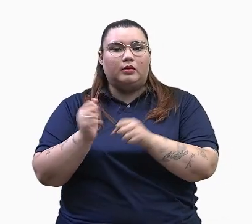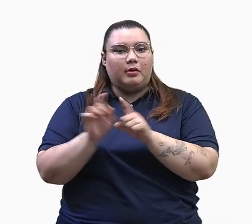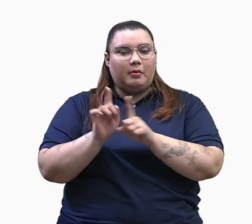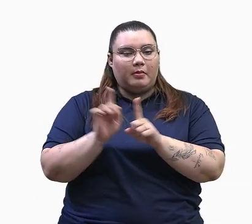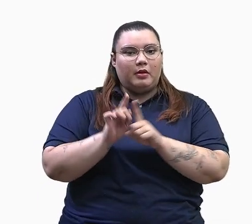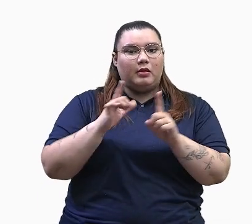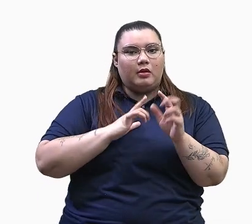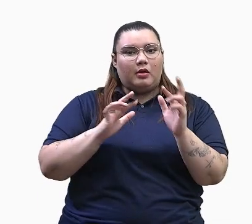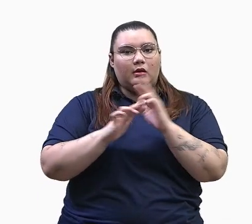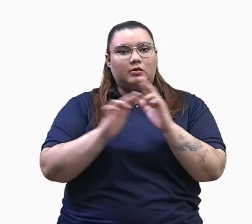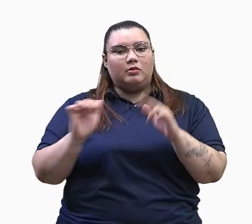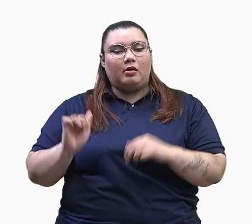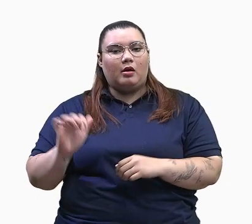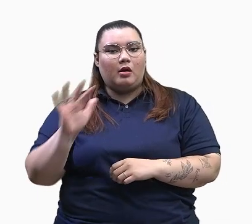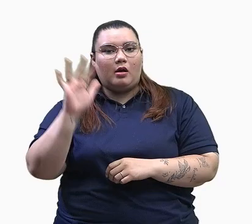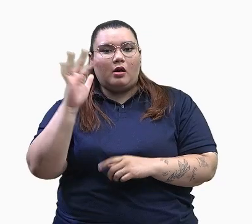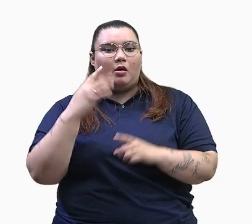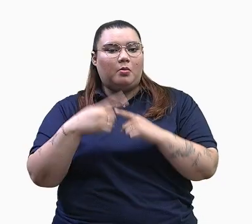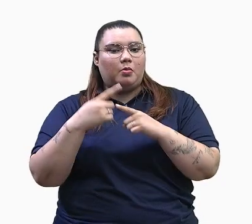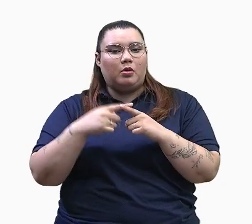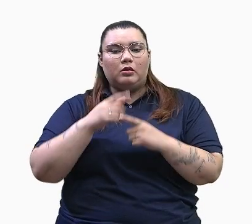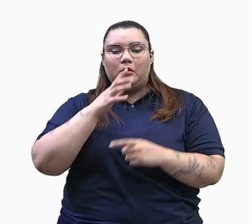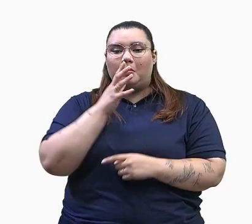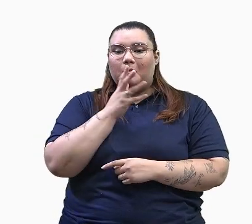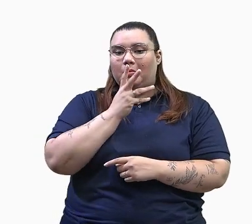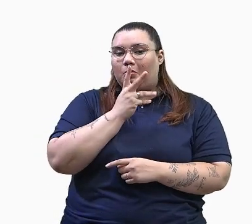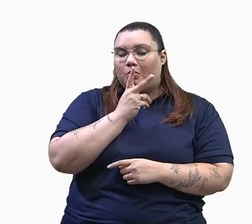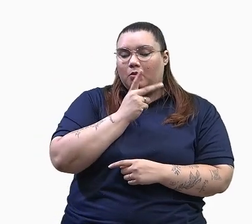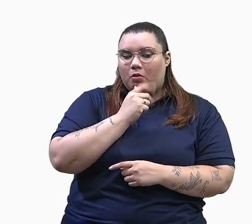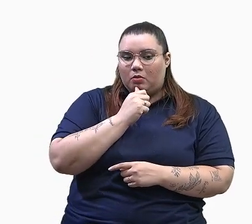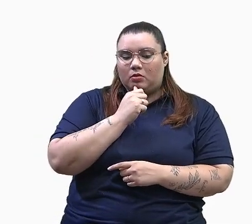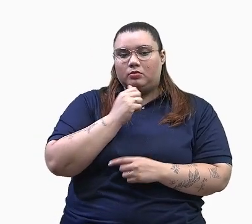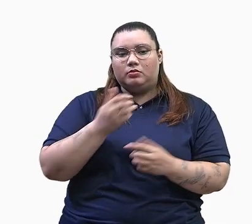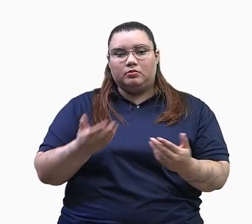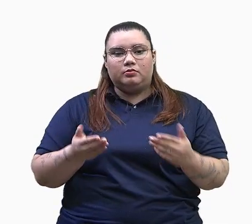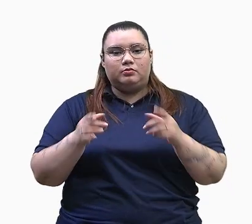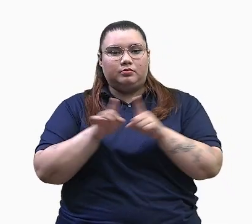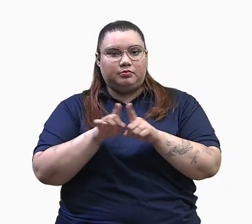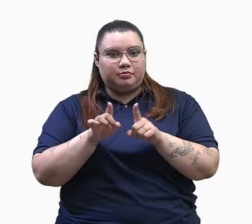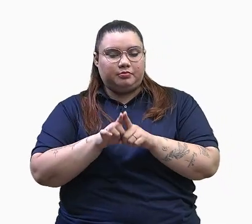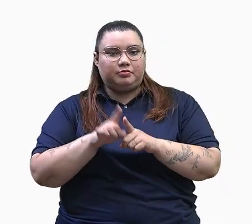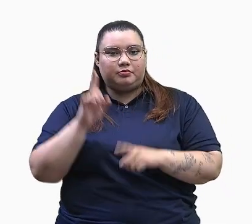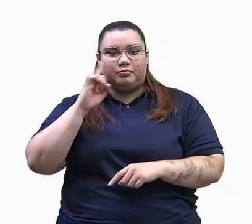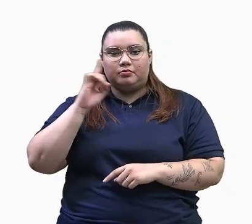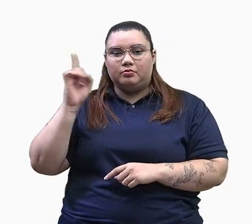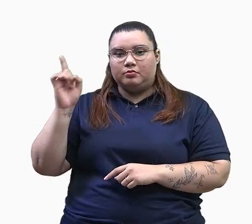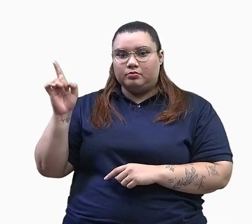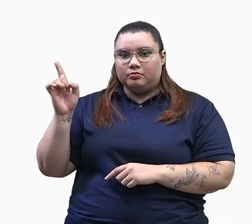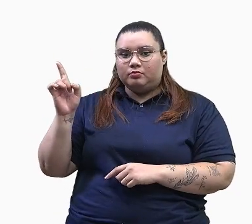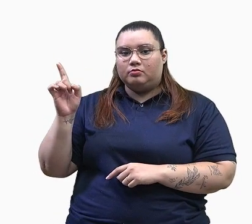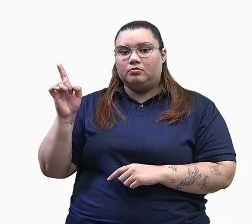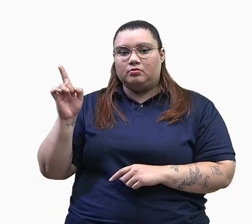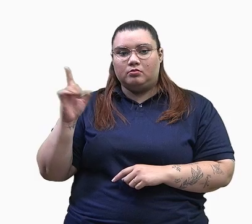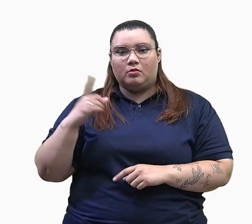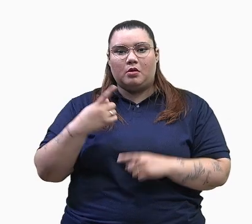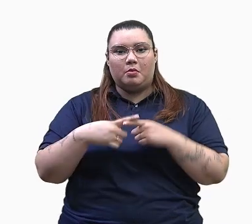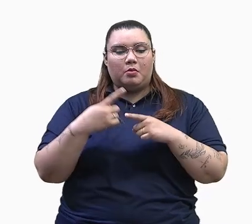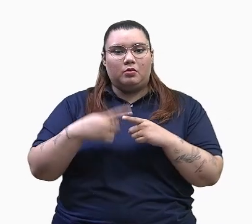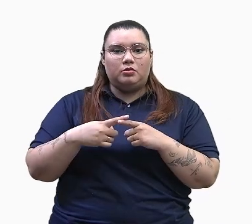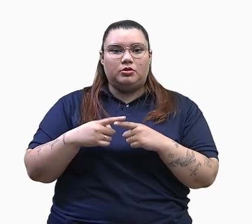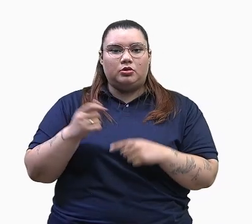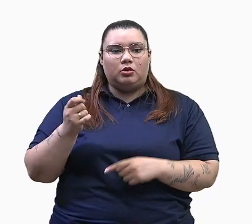né, da construção dessas usinas. E aí a gente tem também o tempo de construção, porque a gente tem um alto